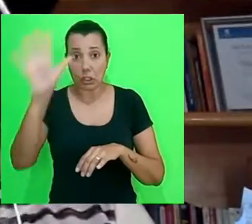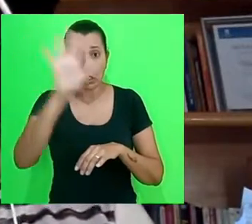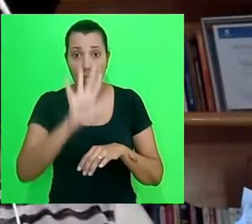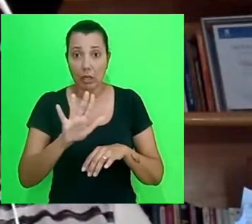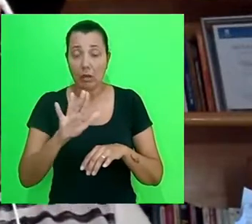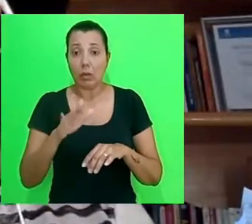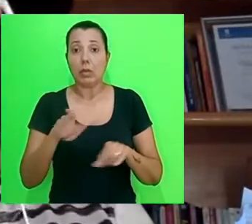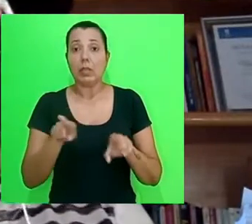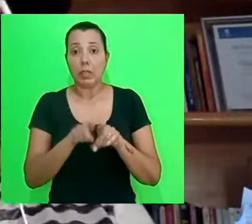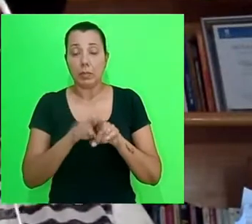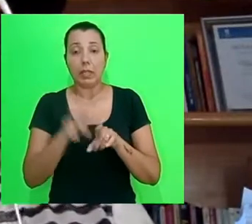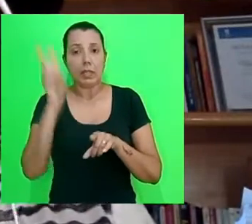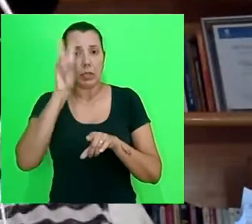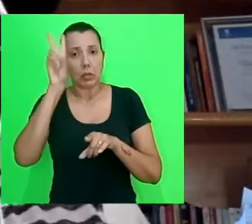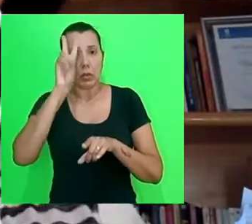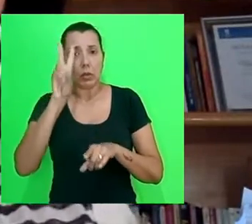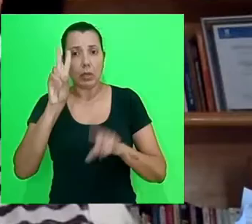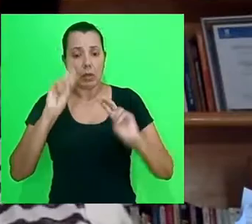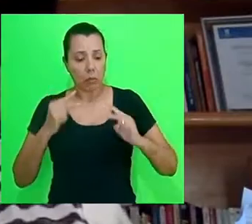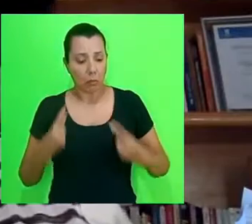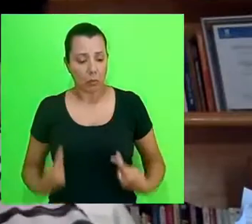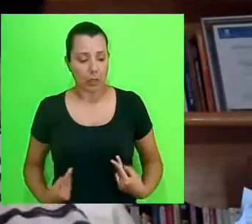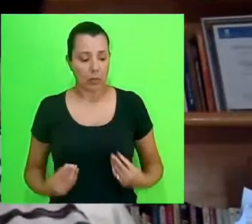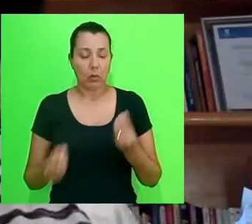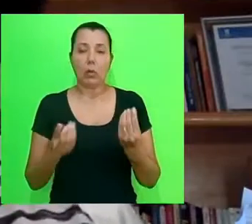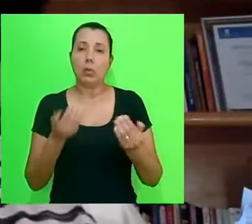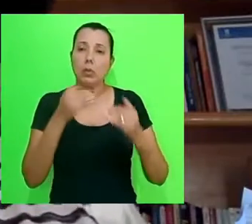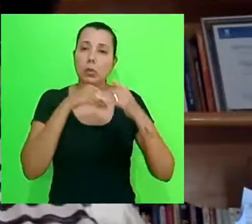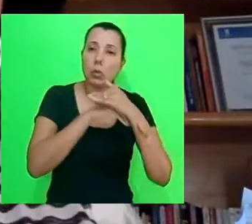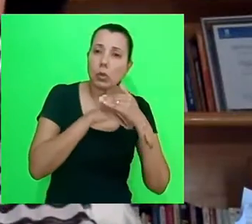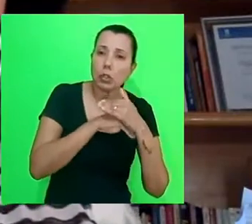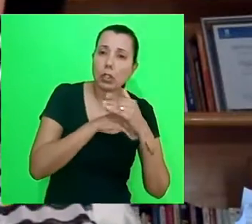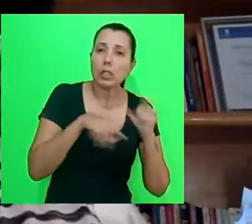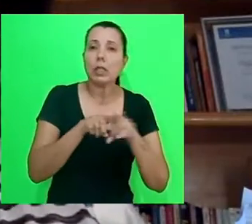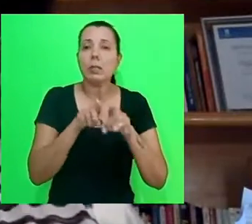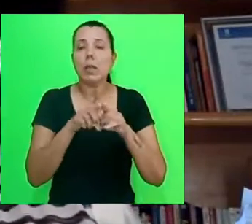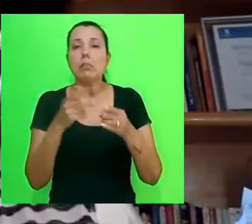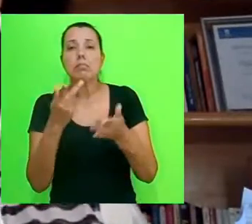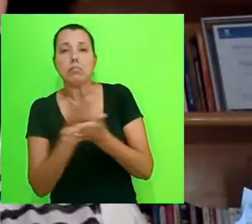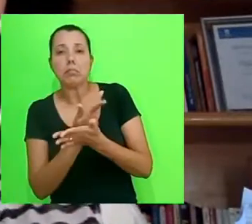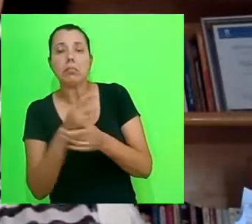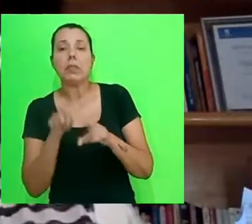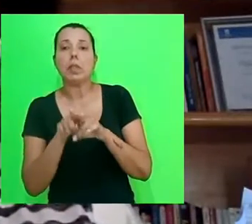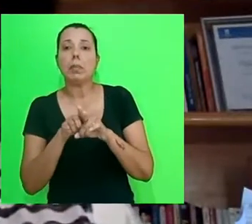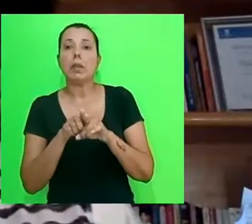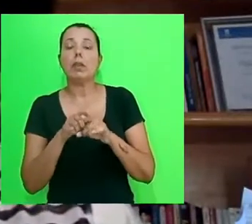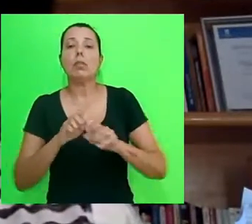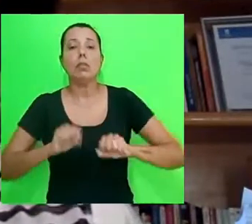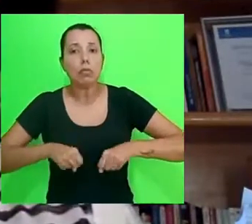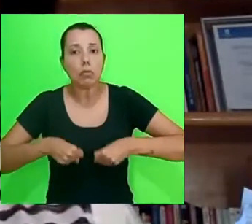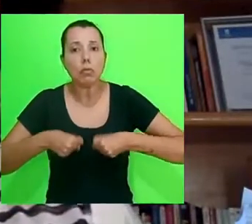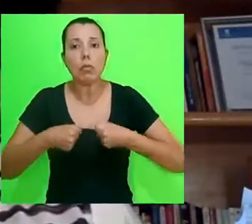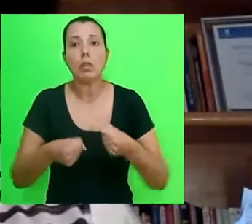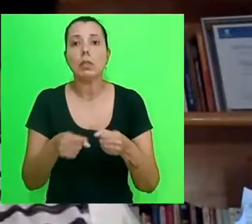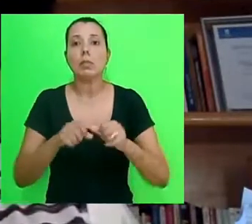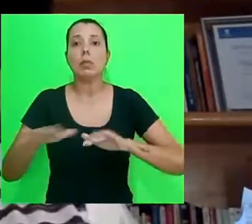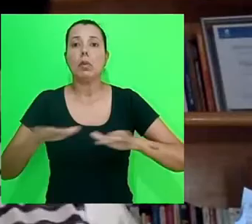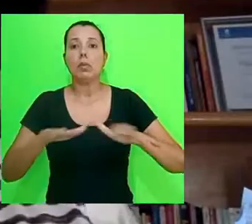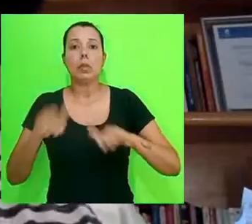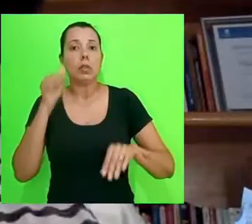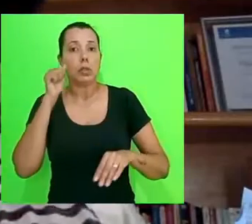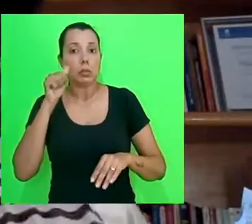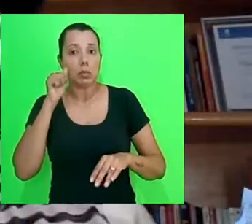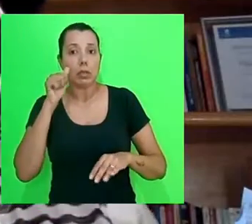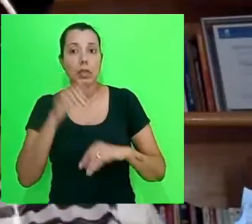uma conduta indevida, né, dos homens, mas como um crime cometido contra as mulheres,